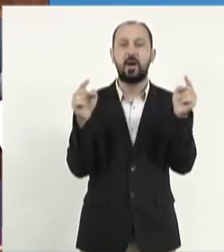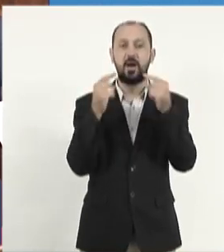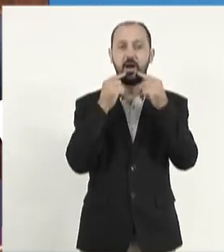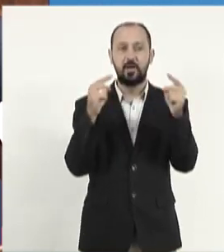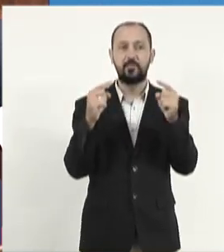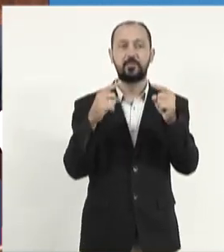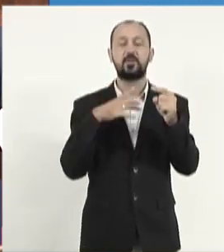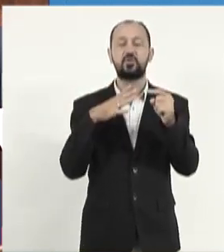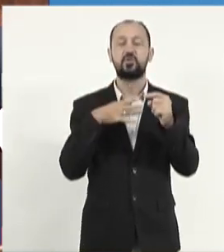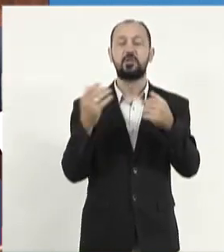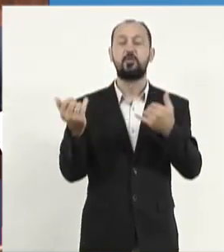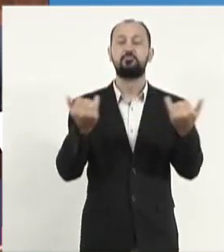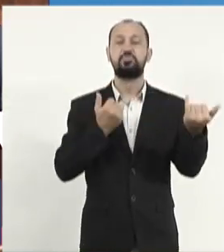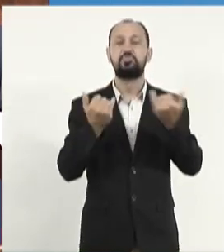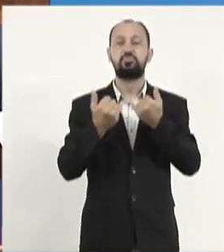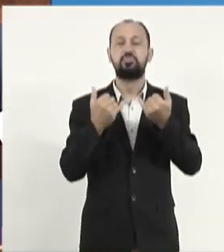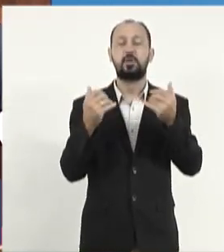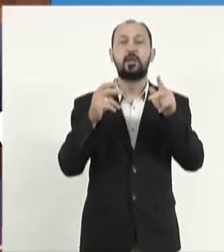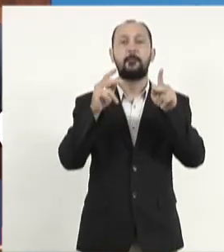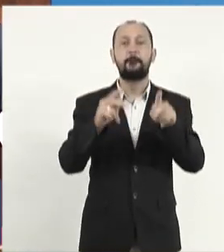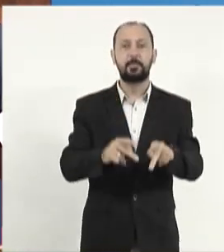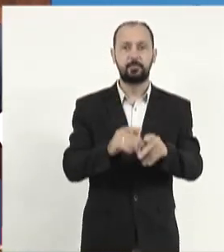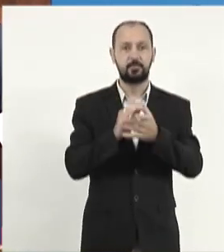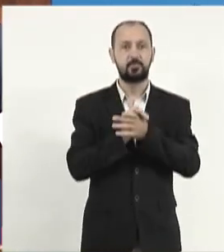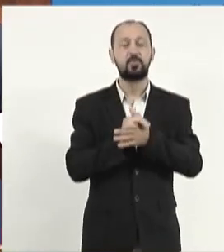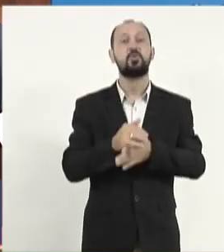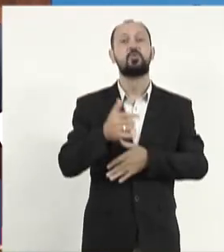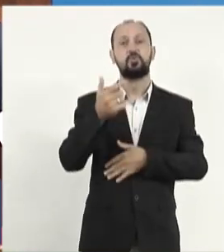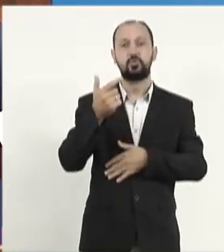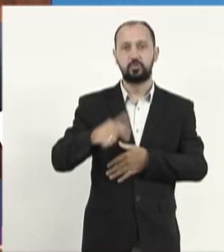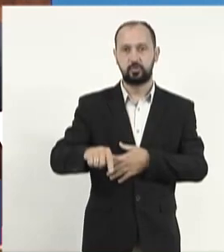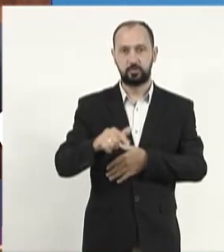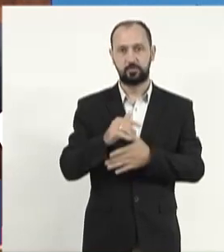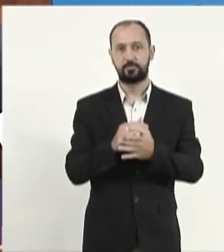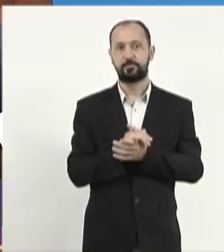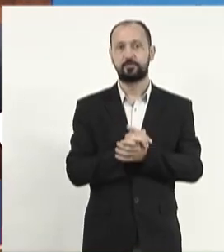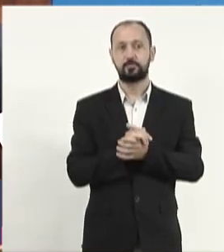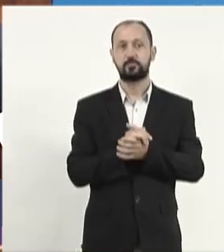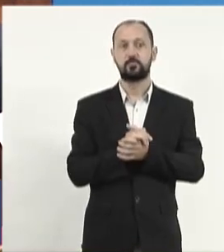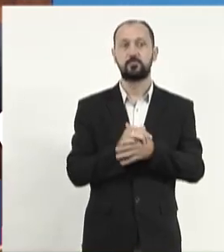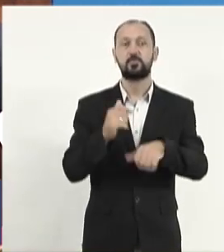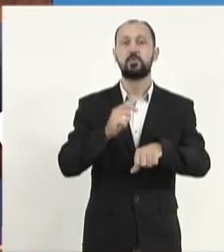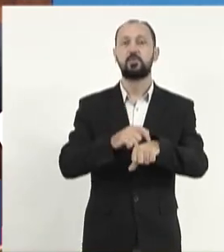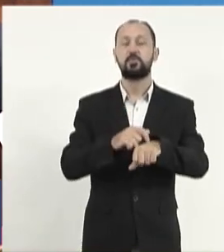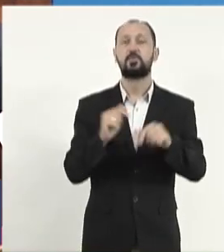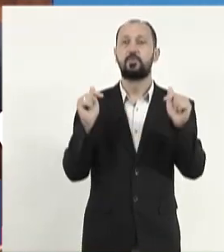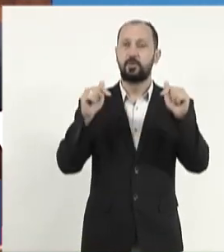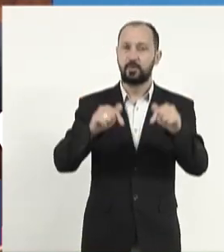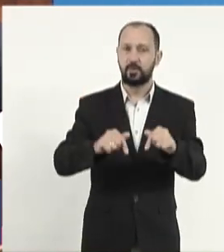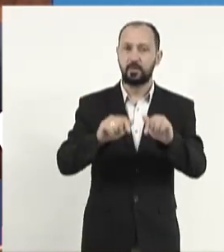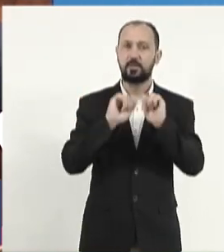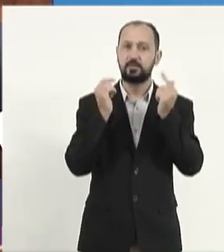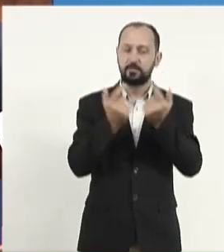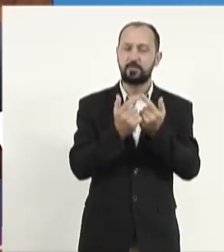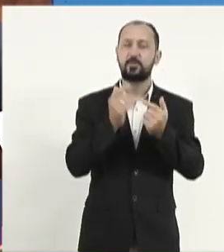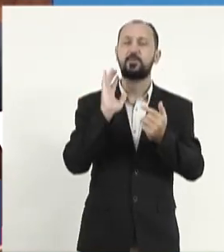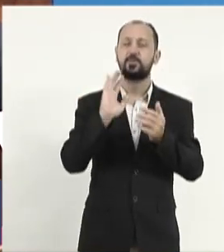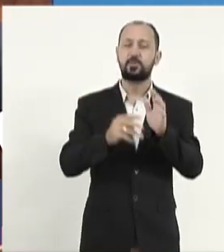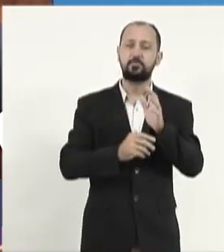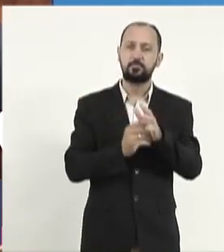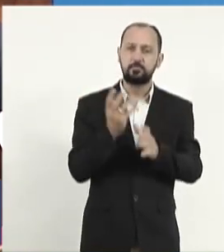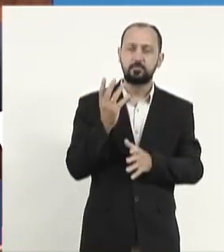nós estamos recebendo da população. Mais uma vez, o tempo que eu estou nessa casa, já